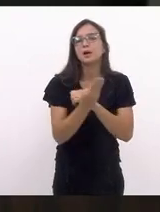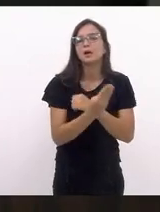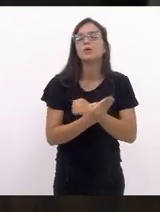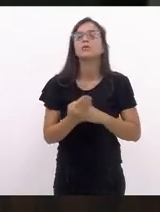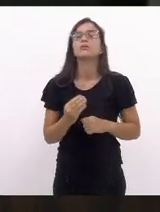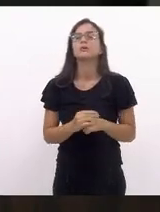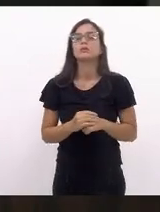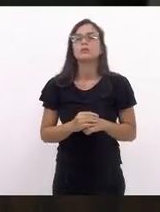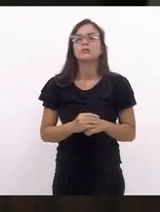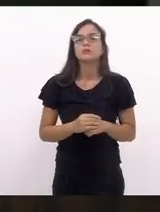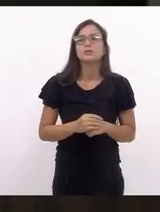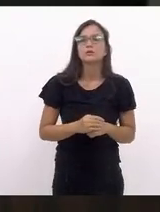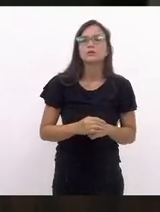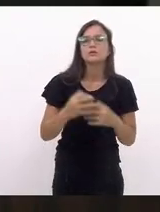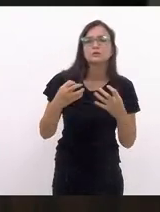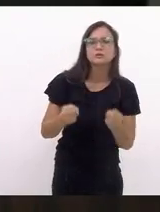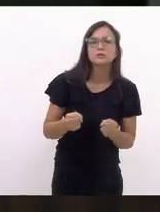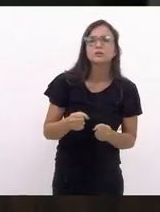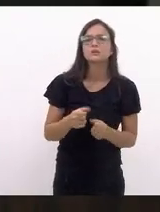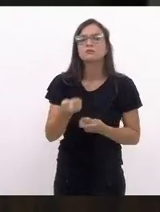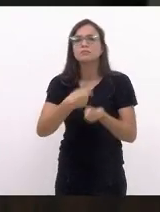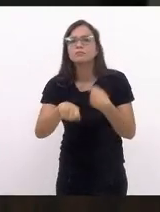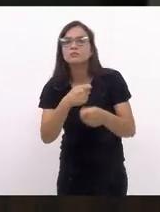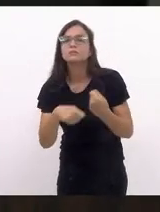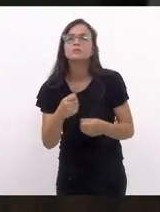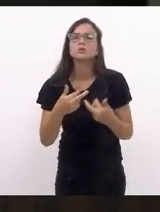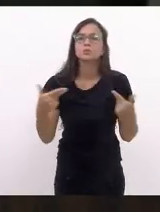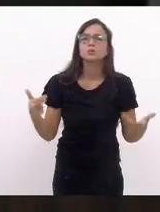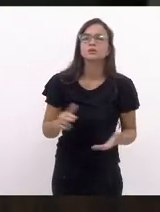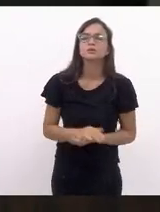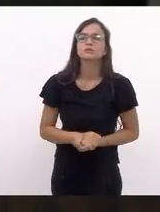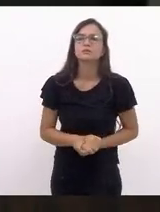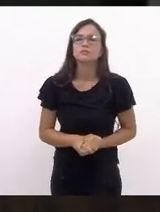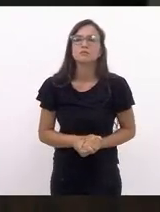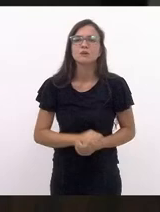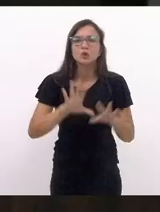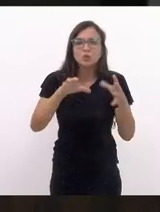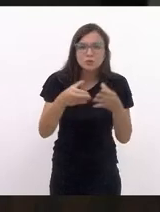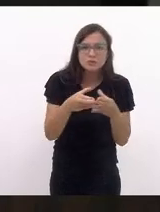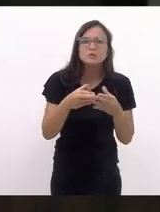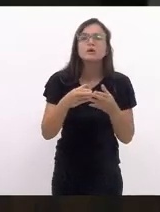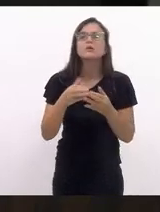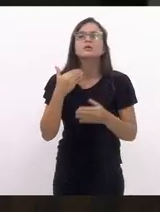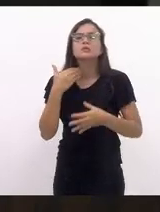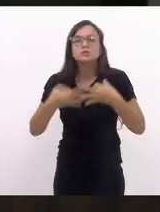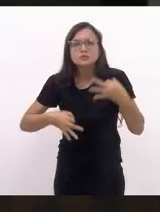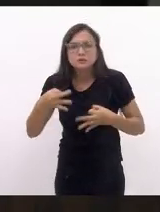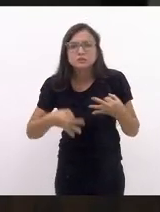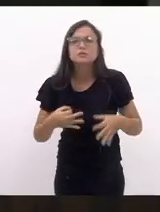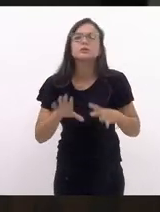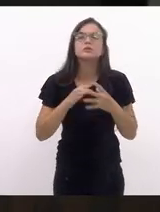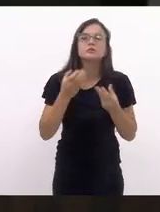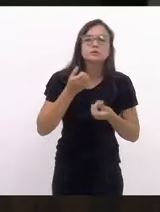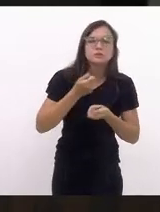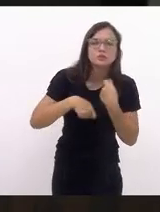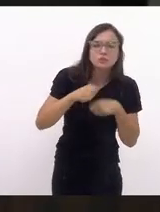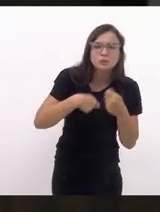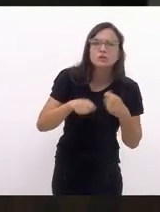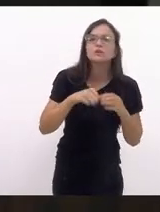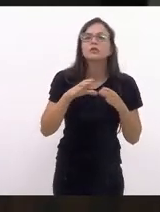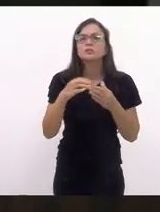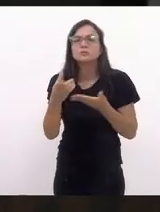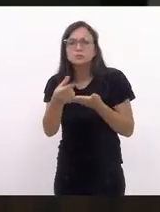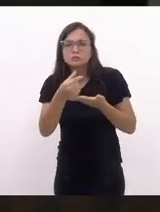mercadinho São José na forma da Lei Penedo e pareceres das comissões quais são estes assuntos principais elementos jornal de economia de orçamento